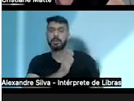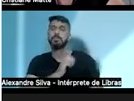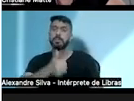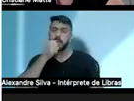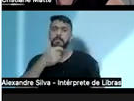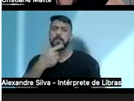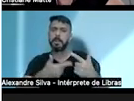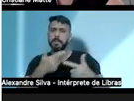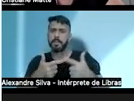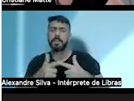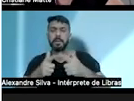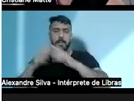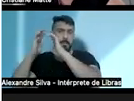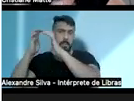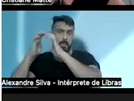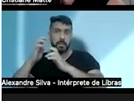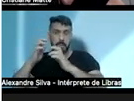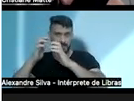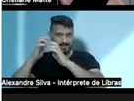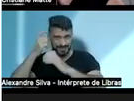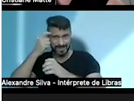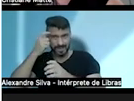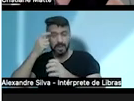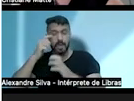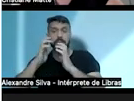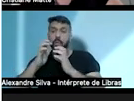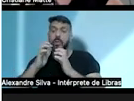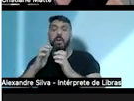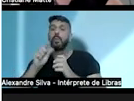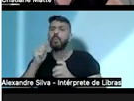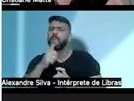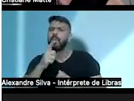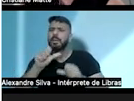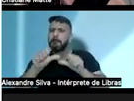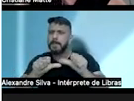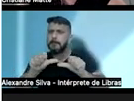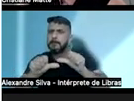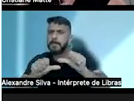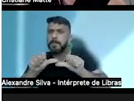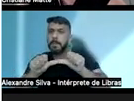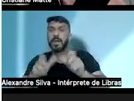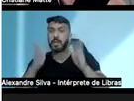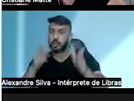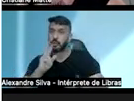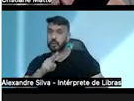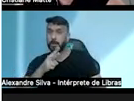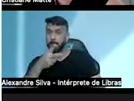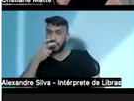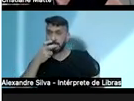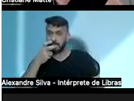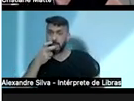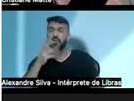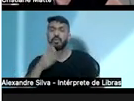habilidade neurocognitiva. Ou seja, eu tenho uma série de alterações que já foram observadas